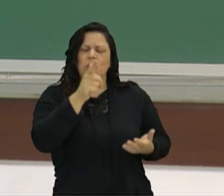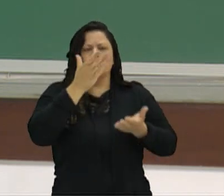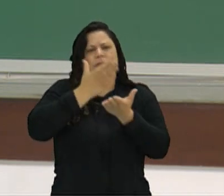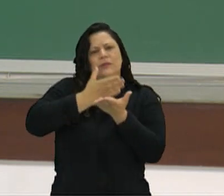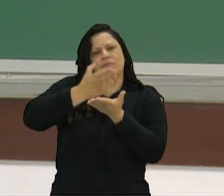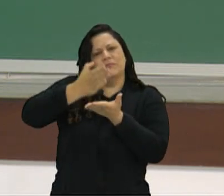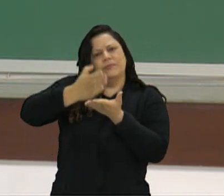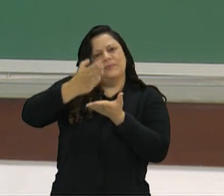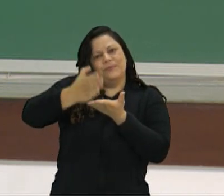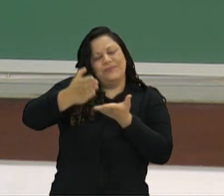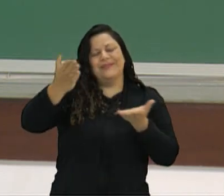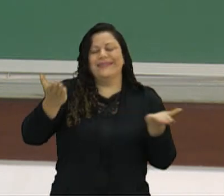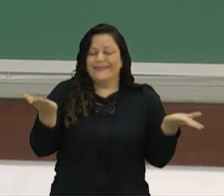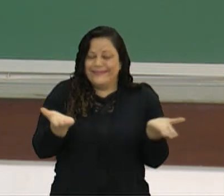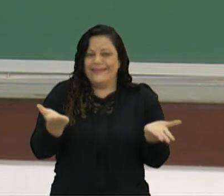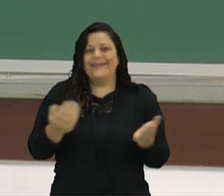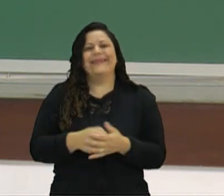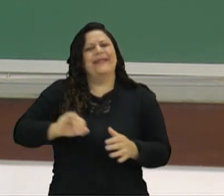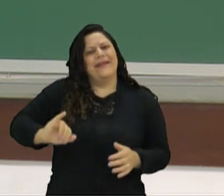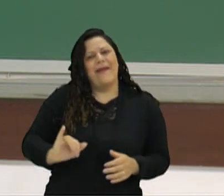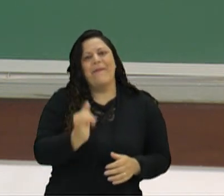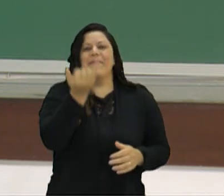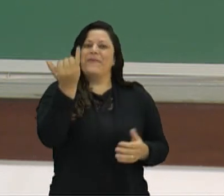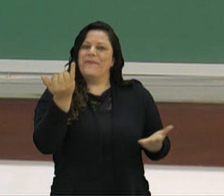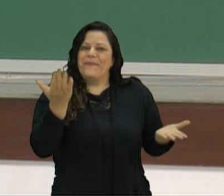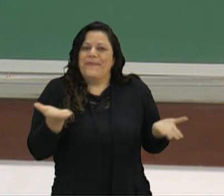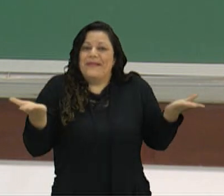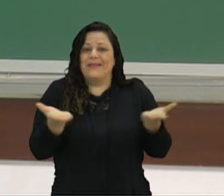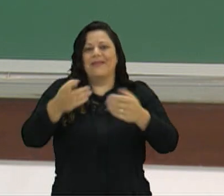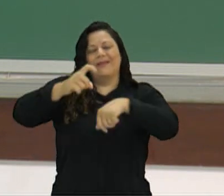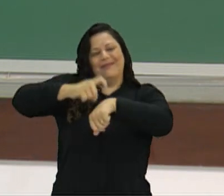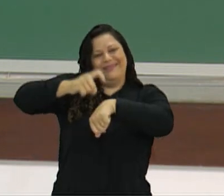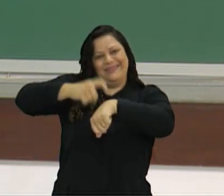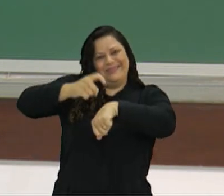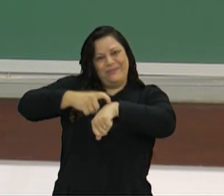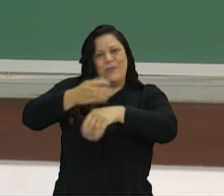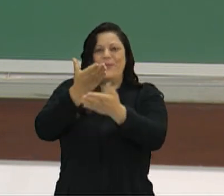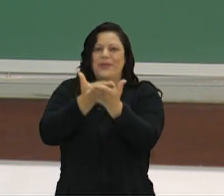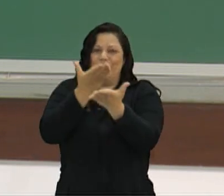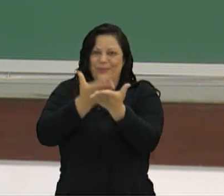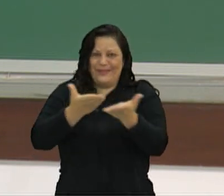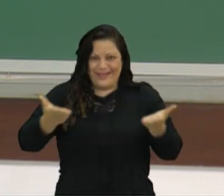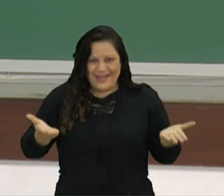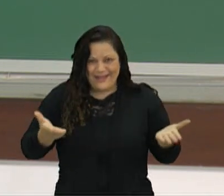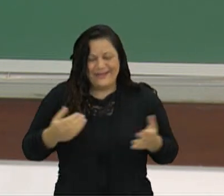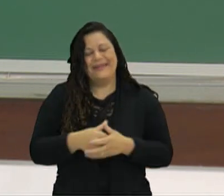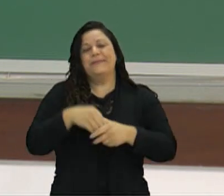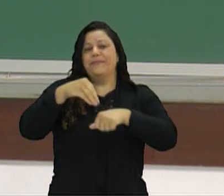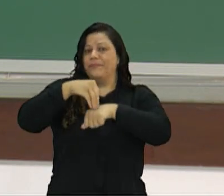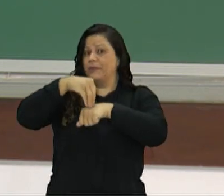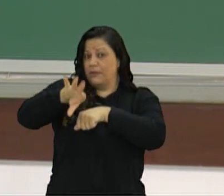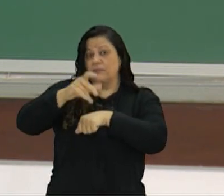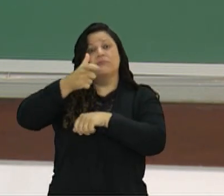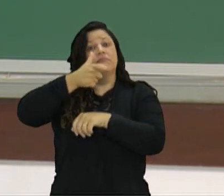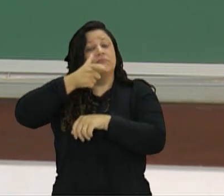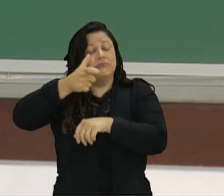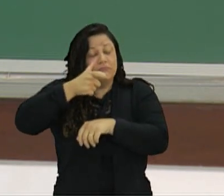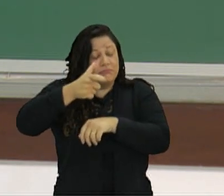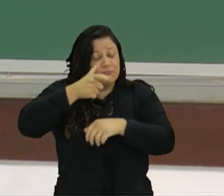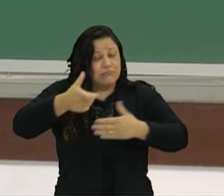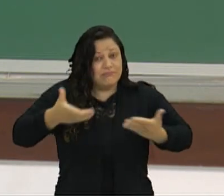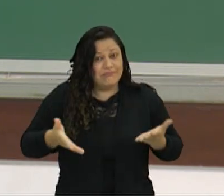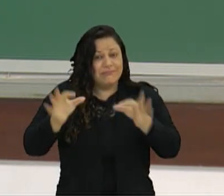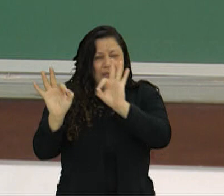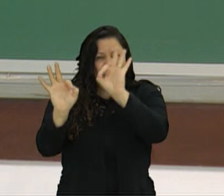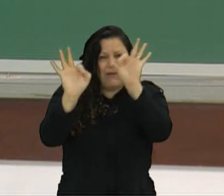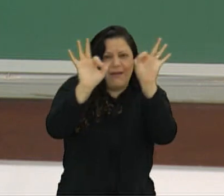um desses passos aqui, aproveitar melhor este momento da aula. Primeira dica, assista a videoaula com